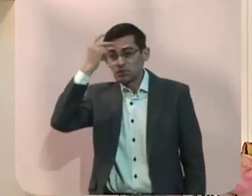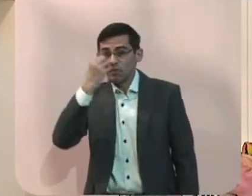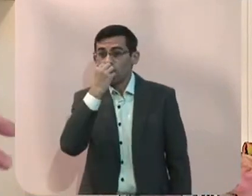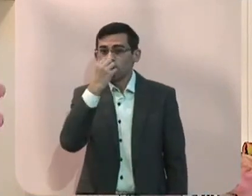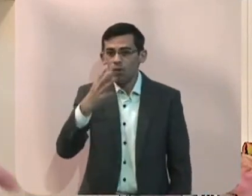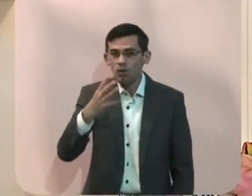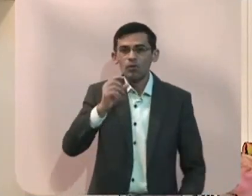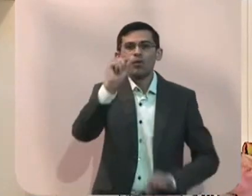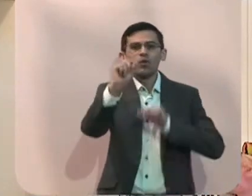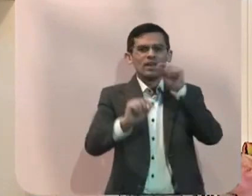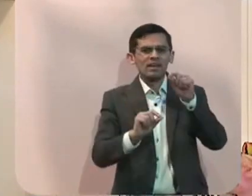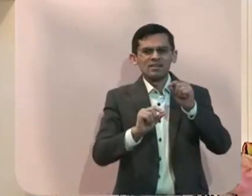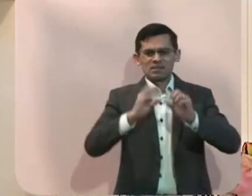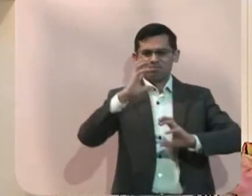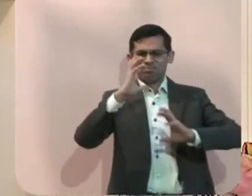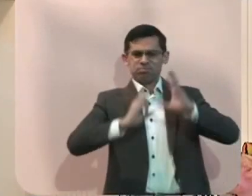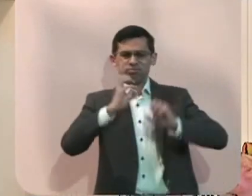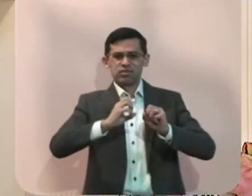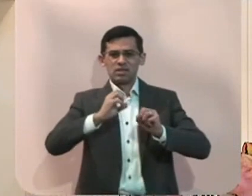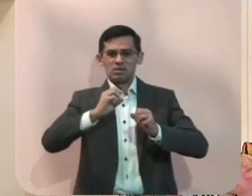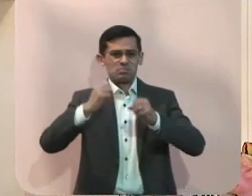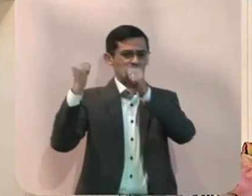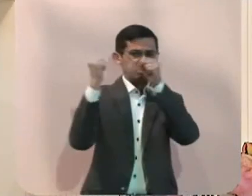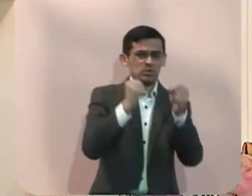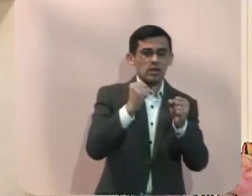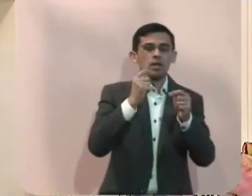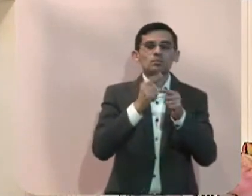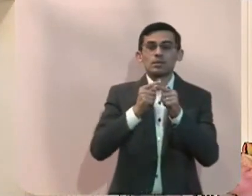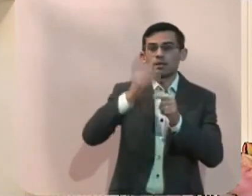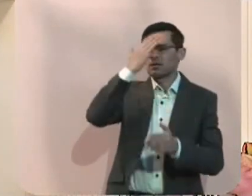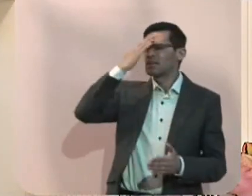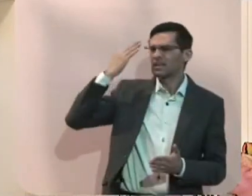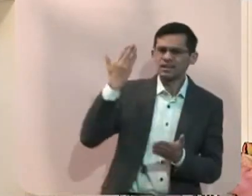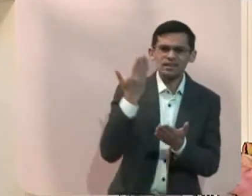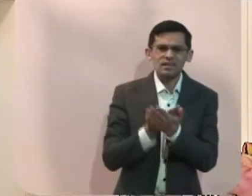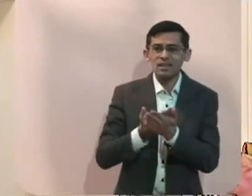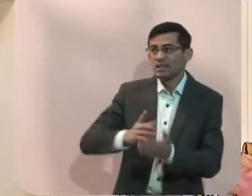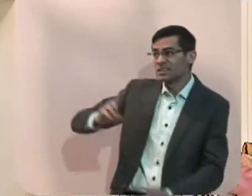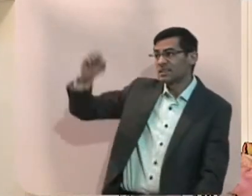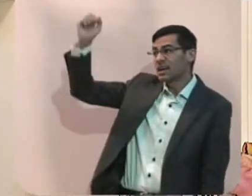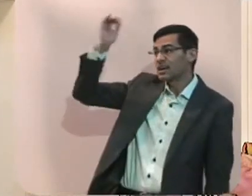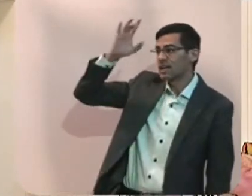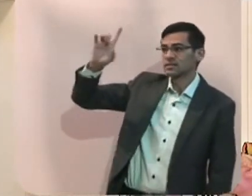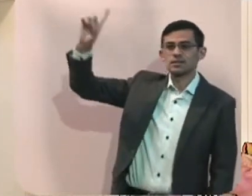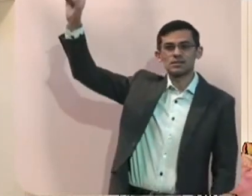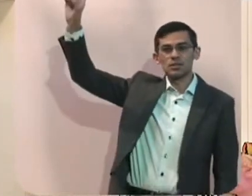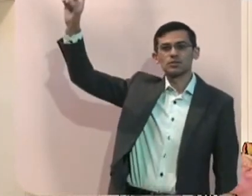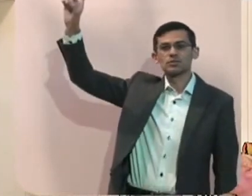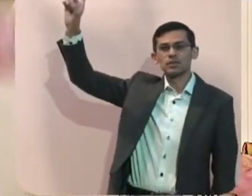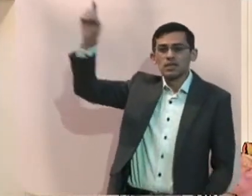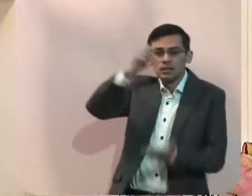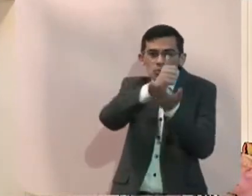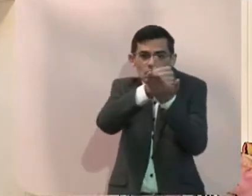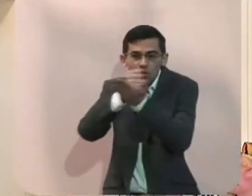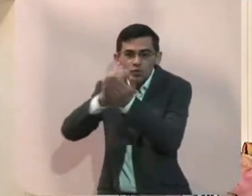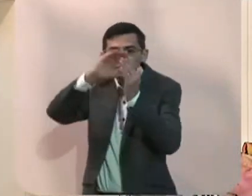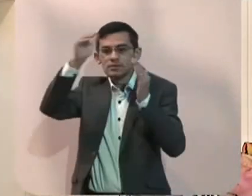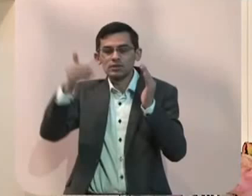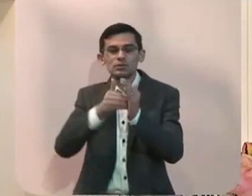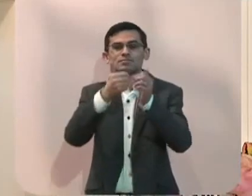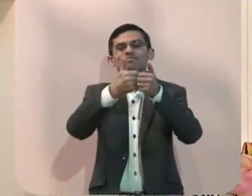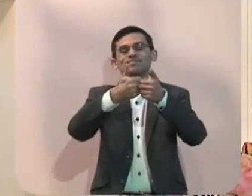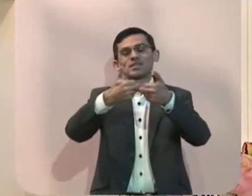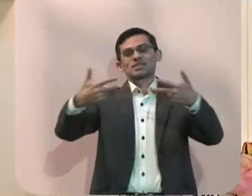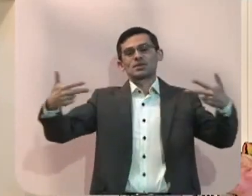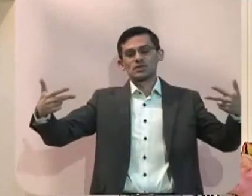fica disputando o poder, porque ele crê que a graça de Deus é que está no controle de